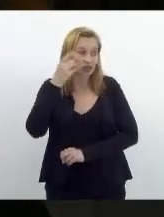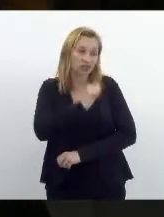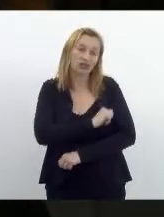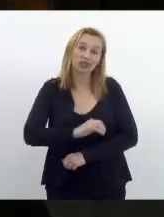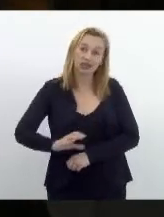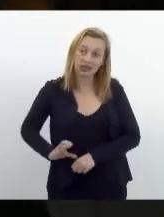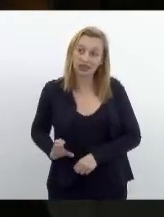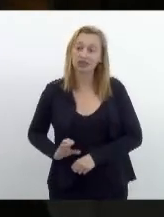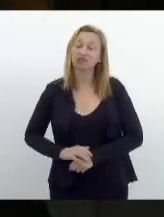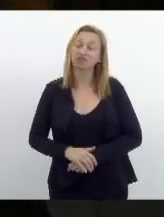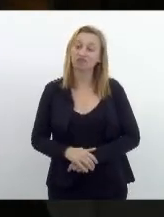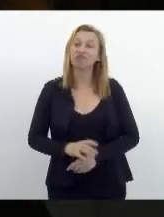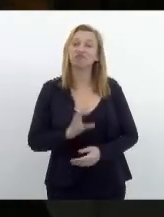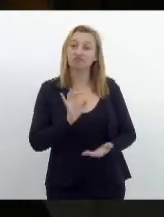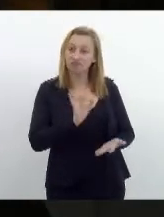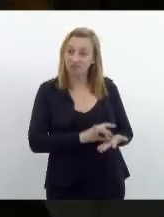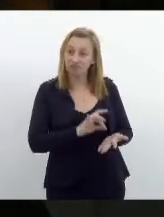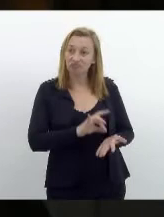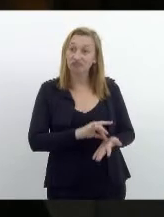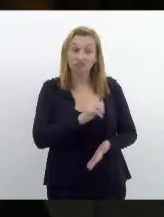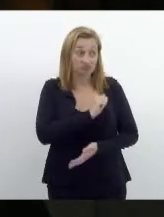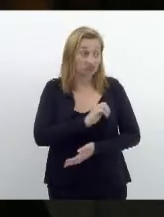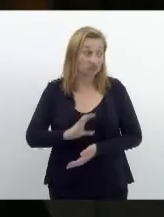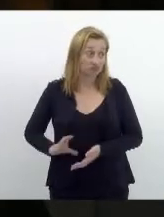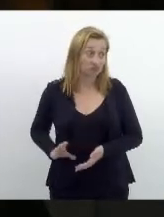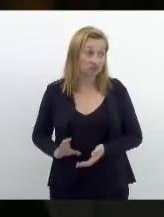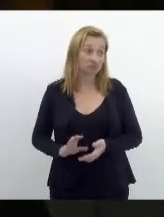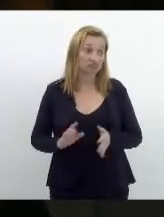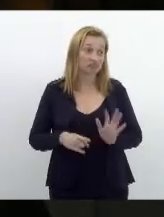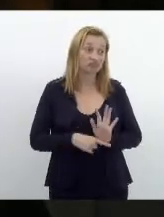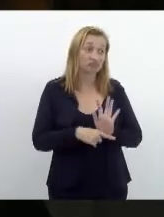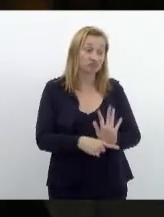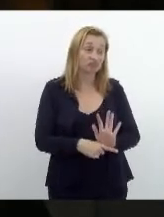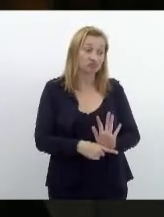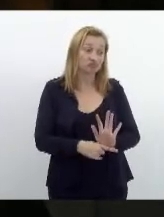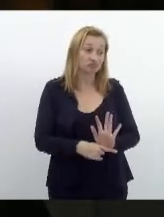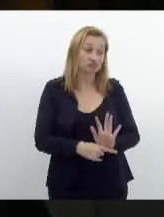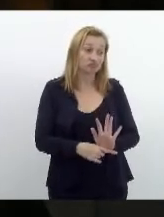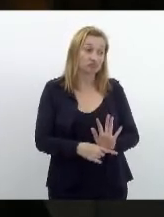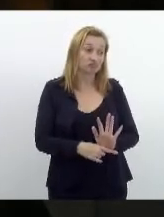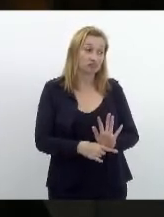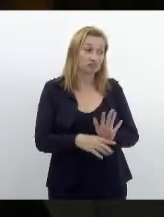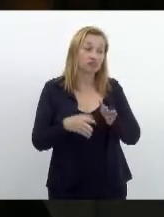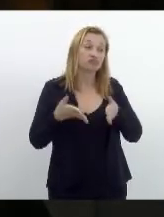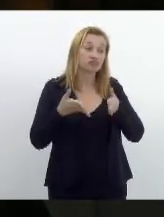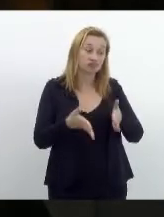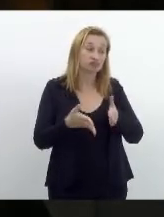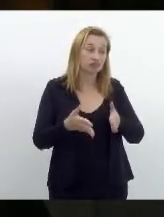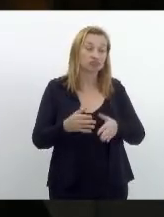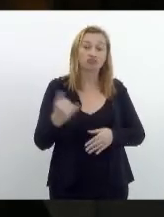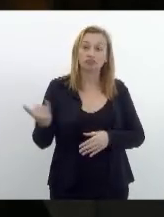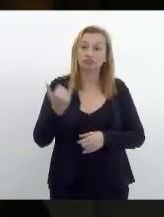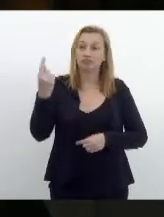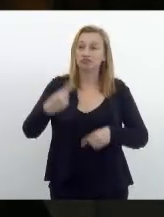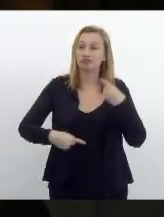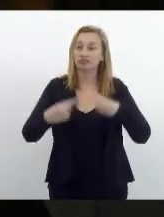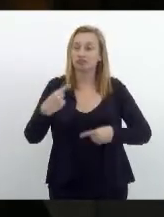Siciliano. O André realmente vem se consolidando como uma figura pública muito central na política do Rio de Janeiro,